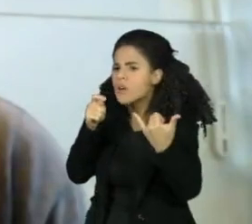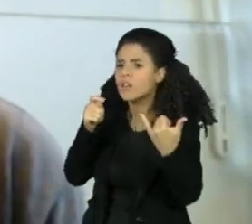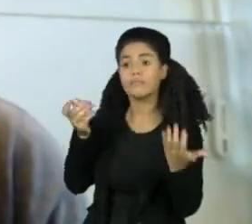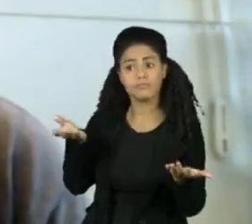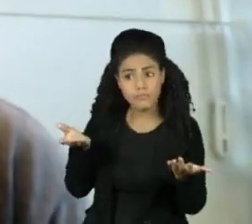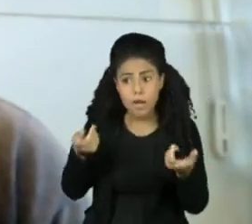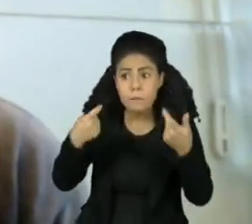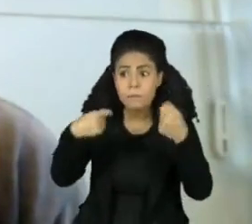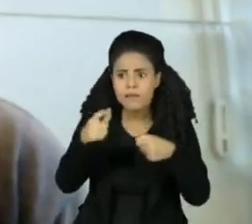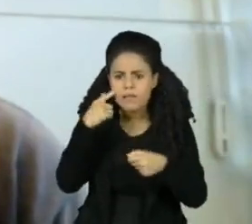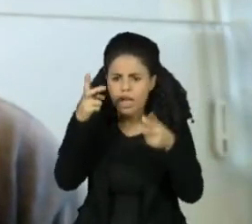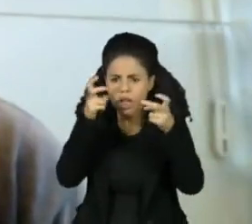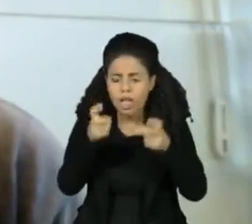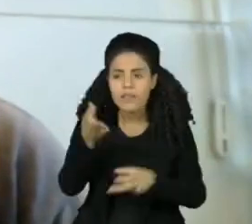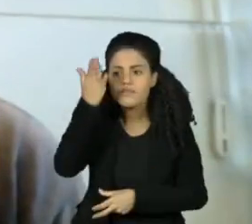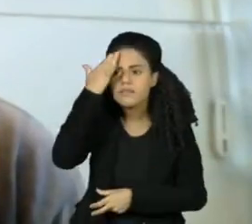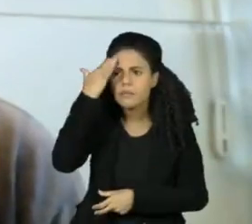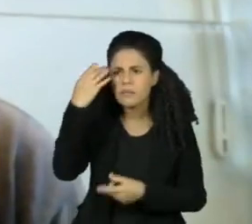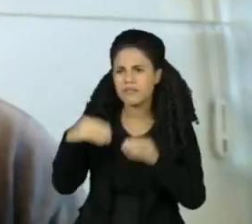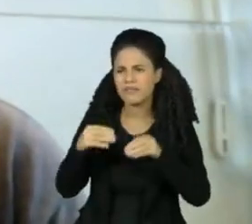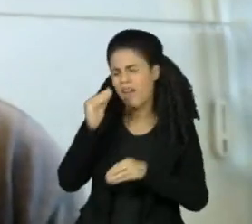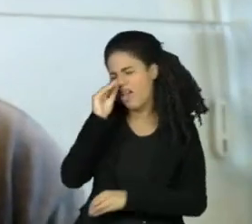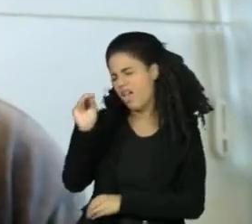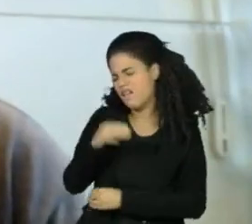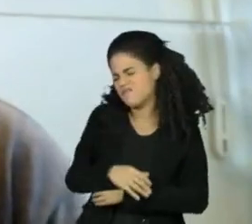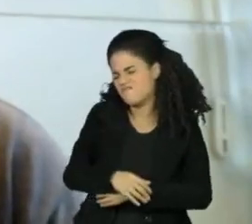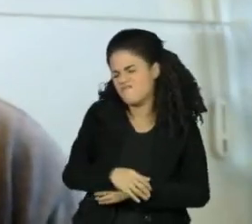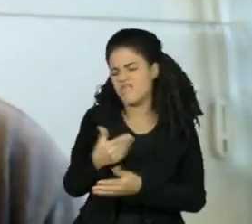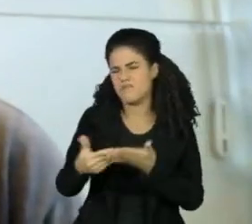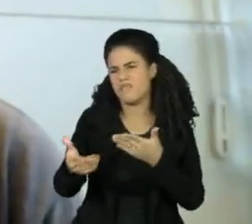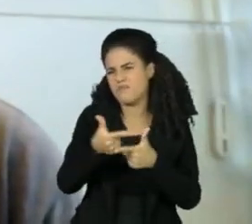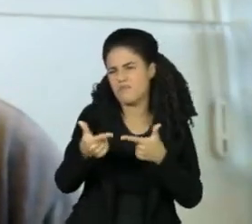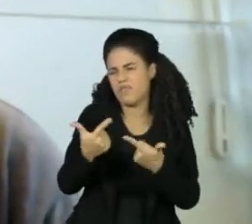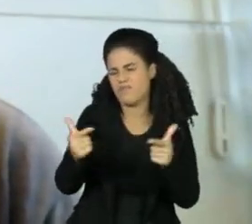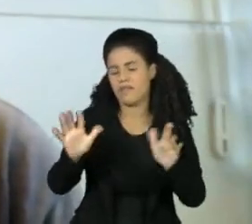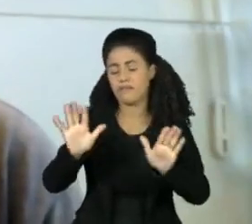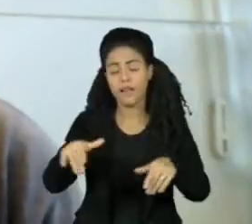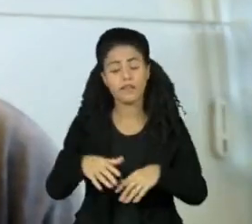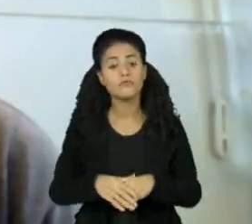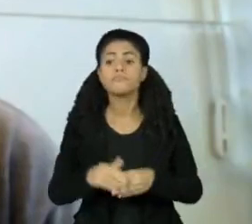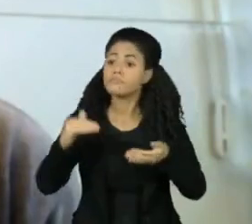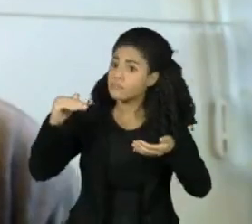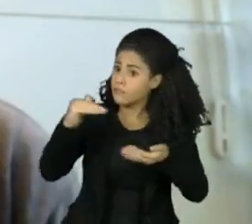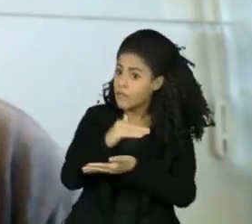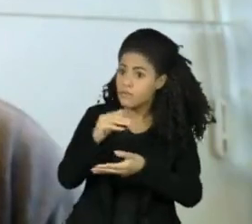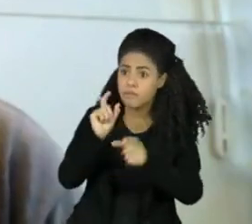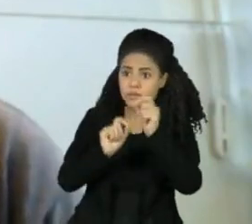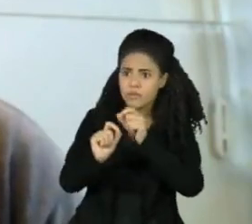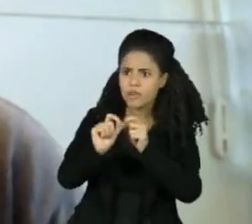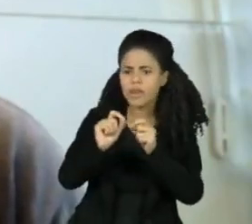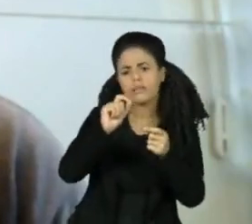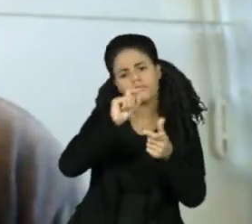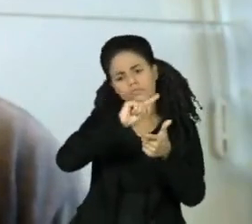própria GGTAB, o grupo técnico de trabalho da Anvisa, apontou na alternativa 2,